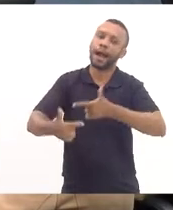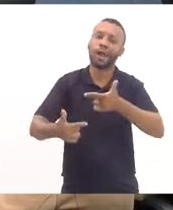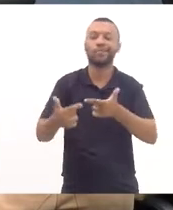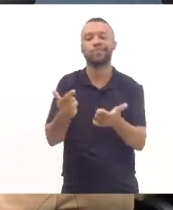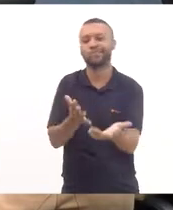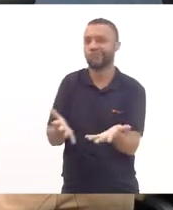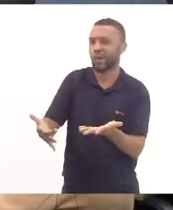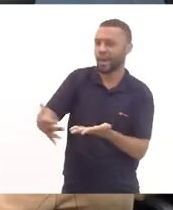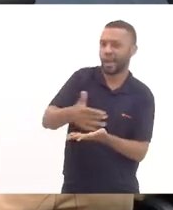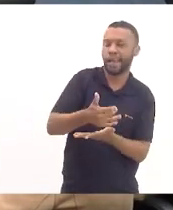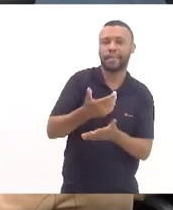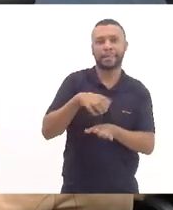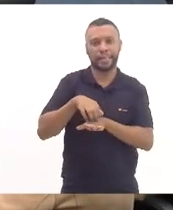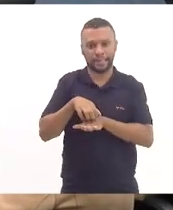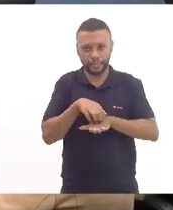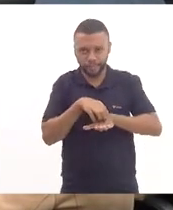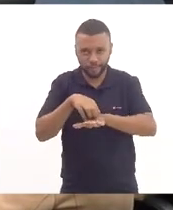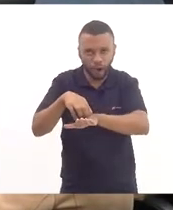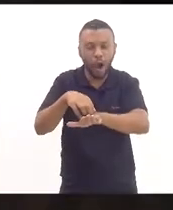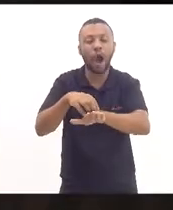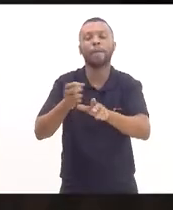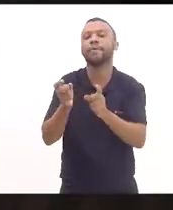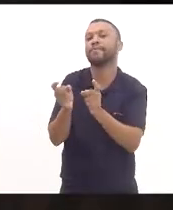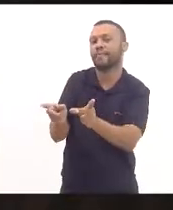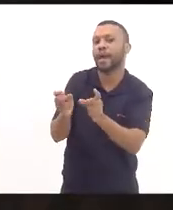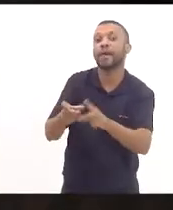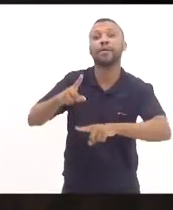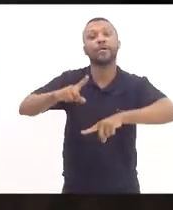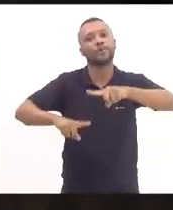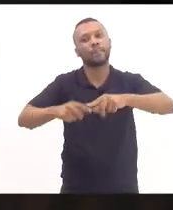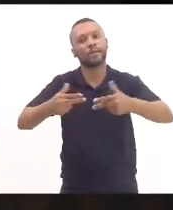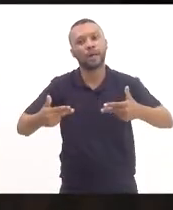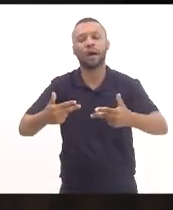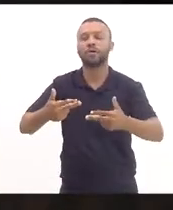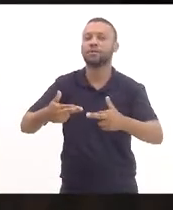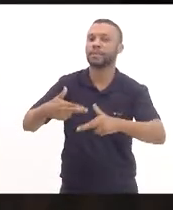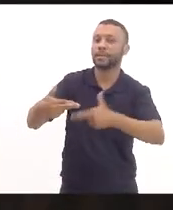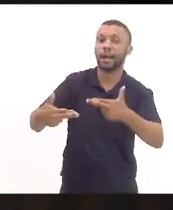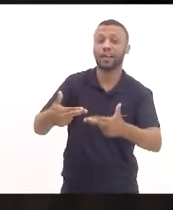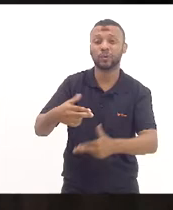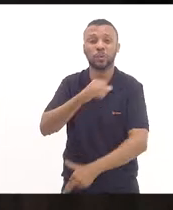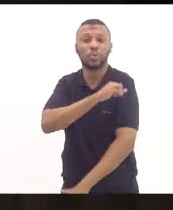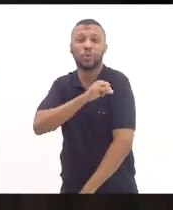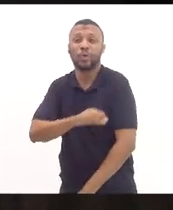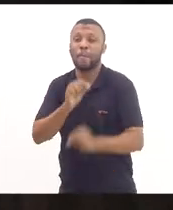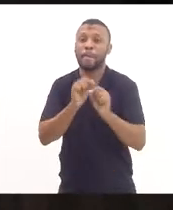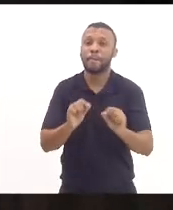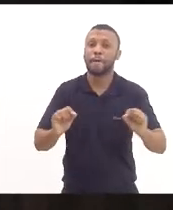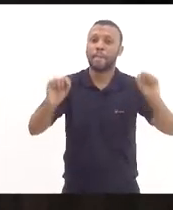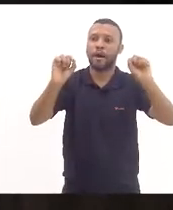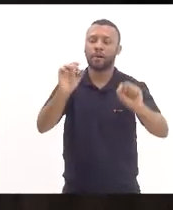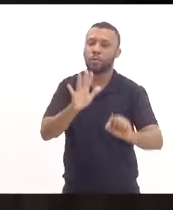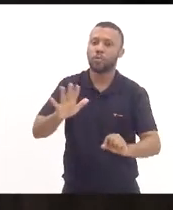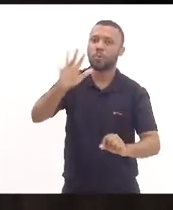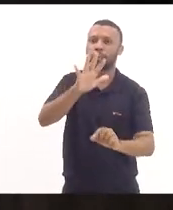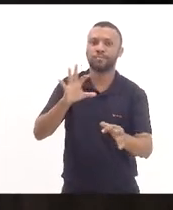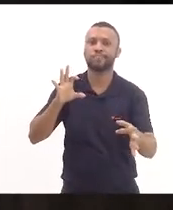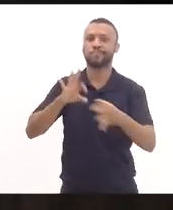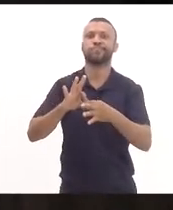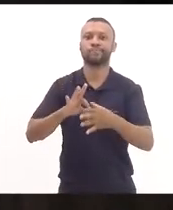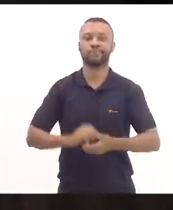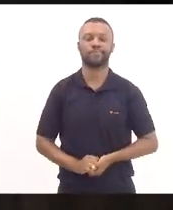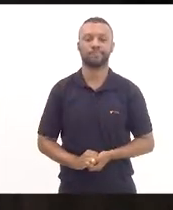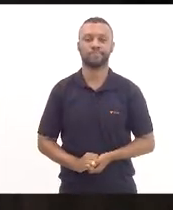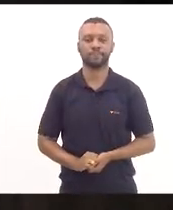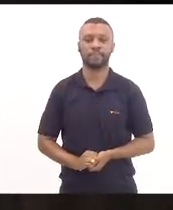coleta, transporte, comercialização de materiais recicláveis em todo o Estado do Rio de Janeiro e da outras providências. Pareceres